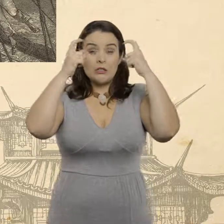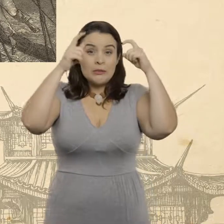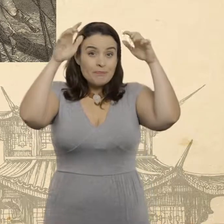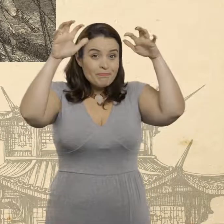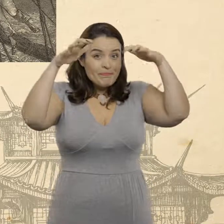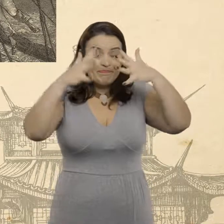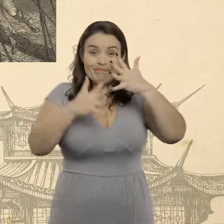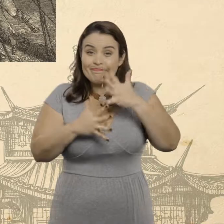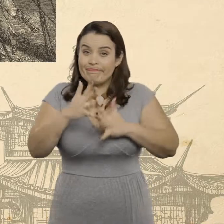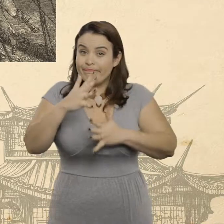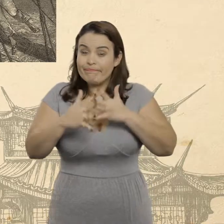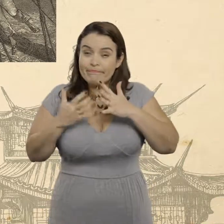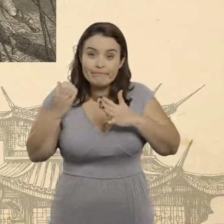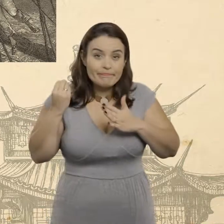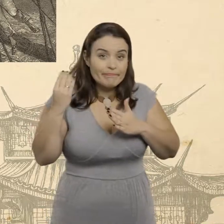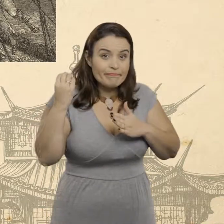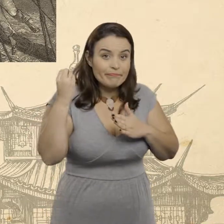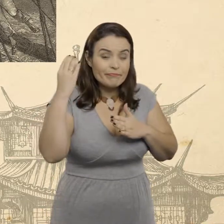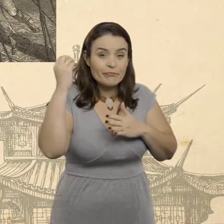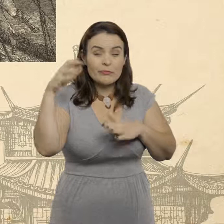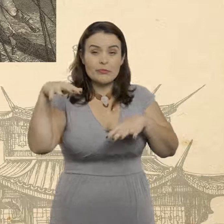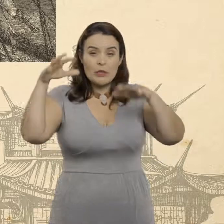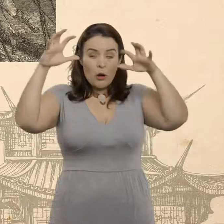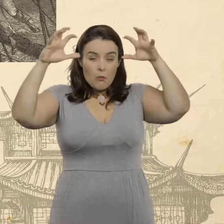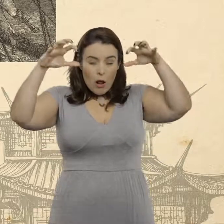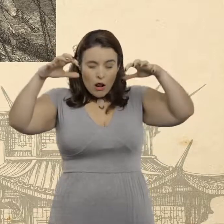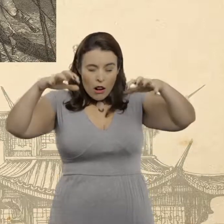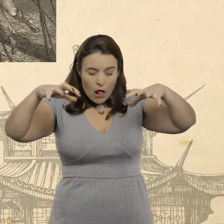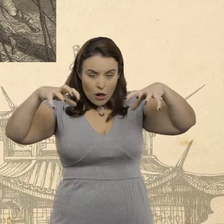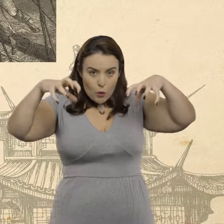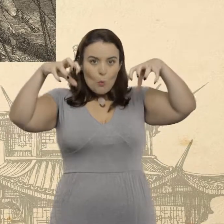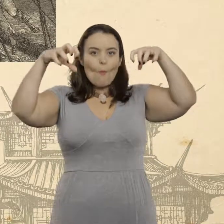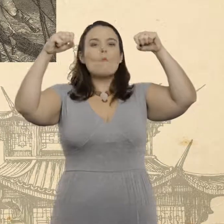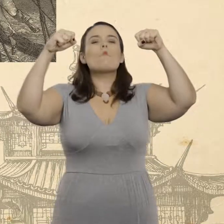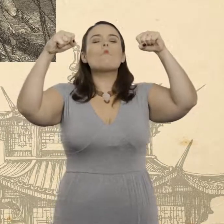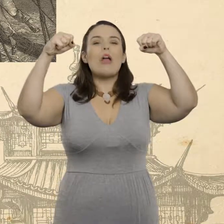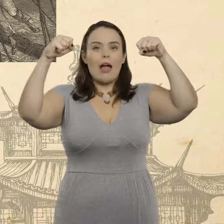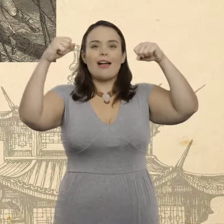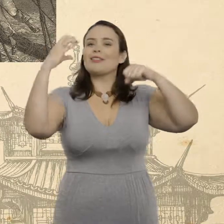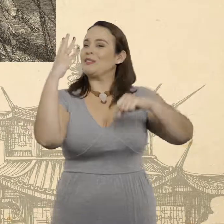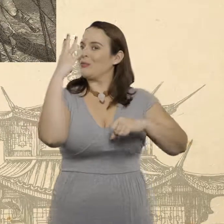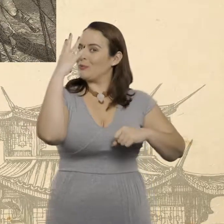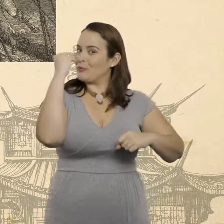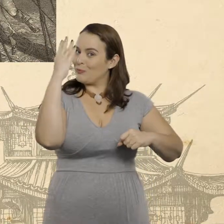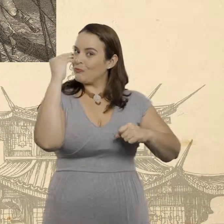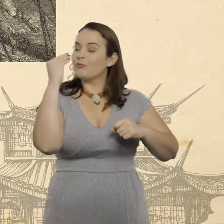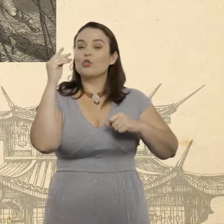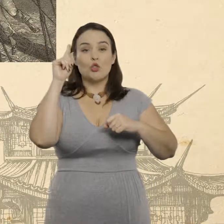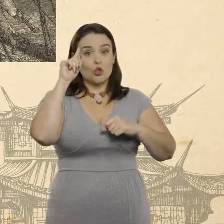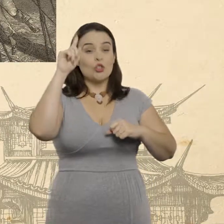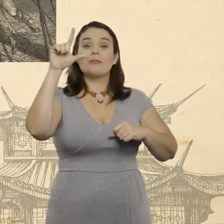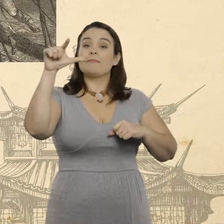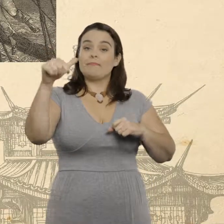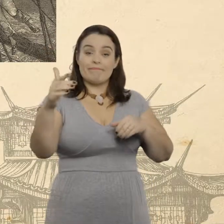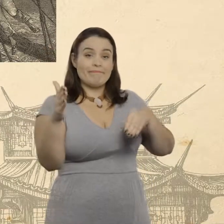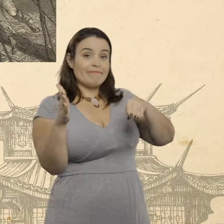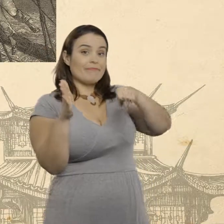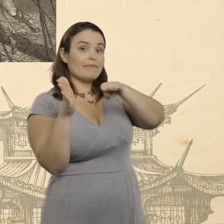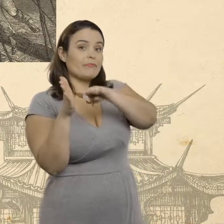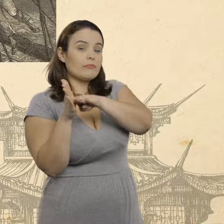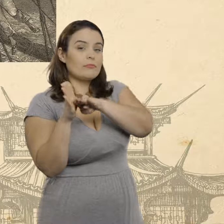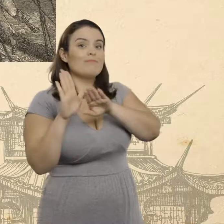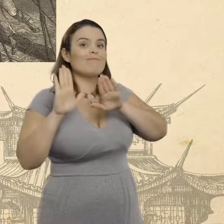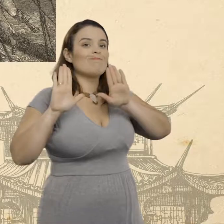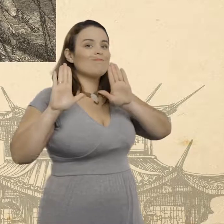atrasasse a viagem. As tempestades pararam e eles deveriam chegar em Hong Kong no dia seguinte. Mas por causa do